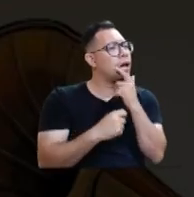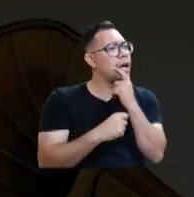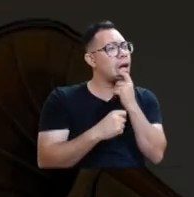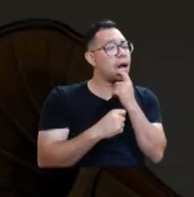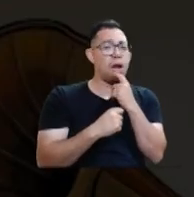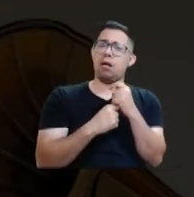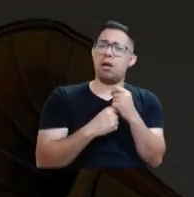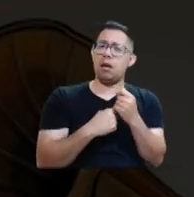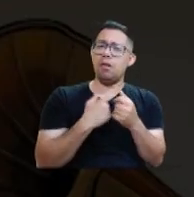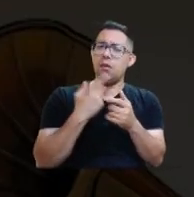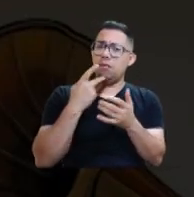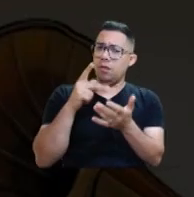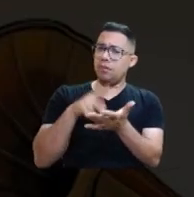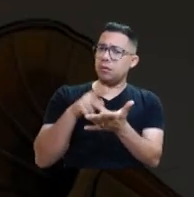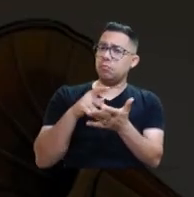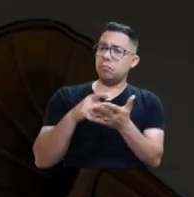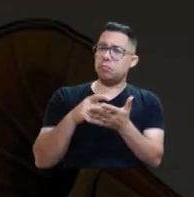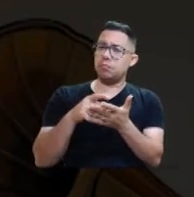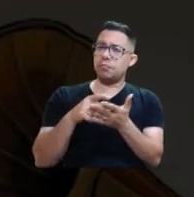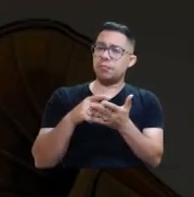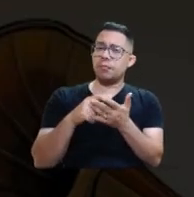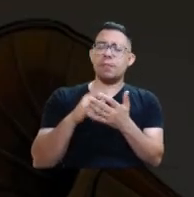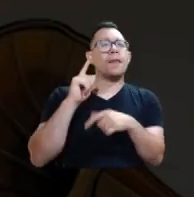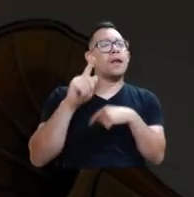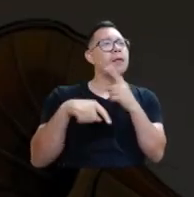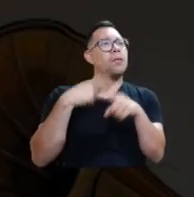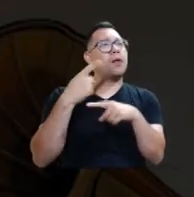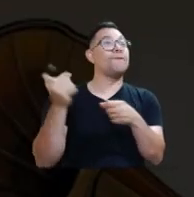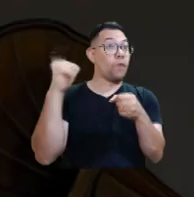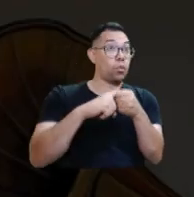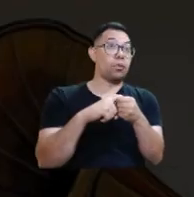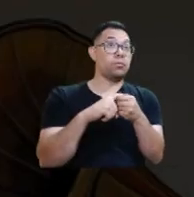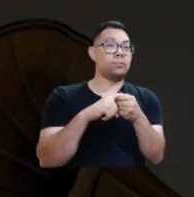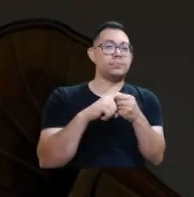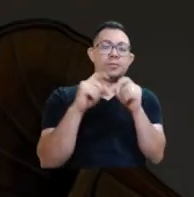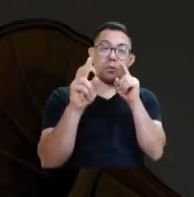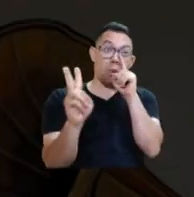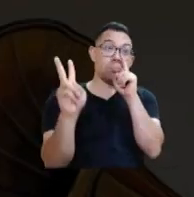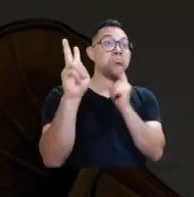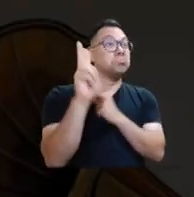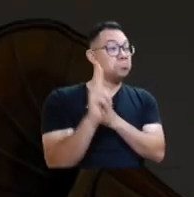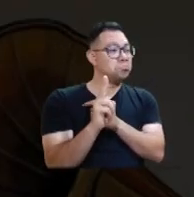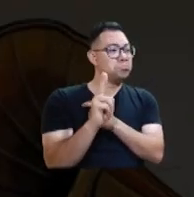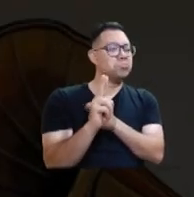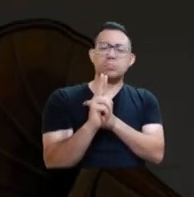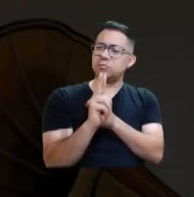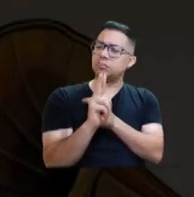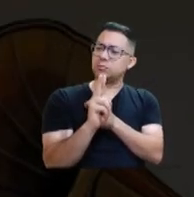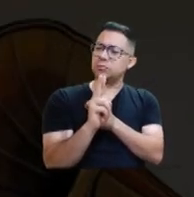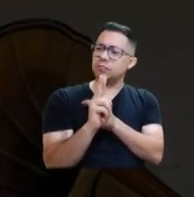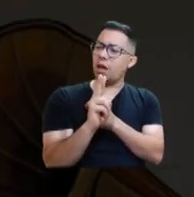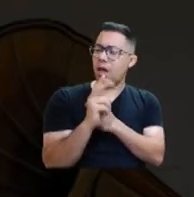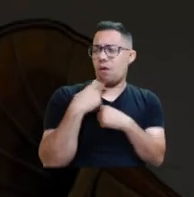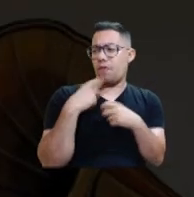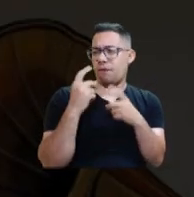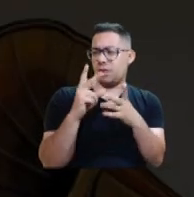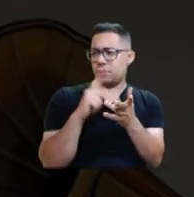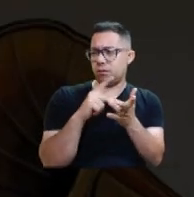de vender. Falei, não, eu quero vender mesmo. Né? No outro dia, ele voltou. Os dois